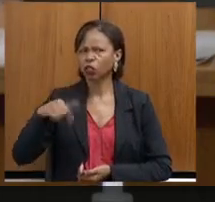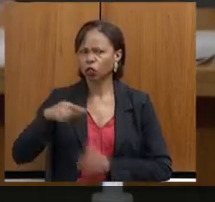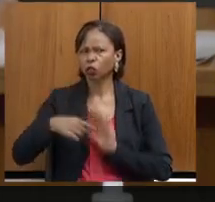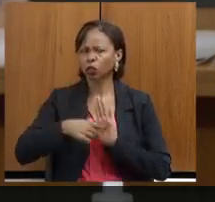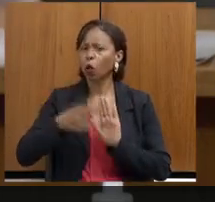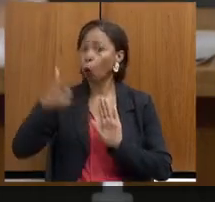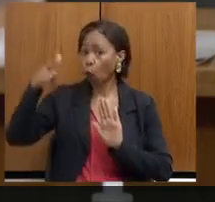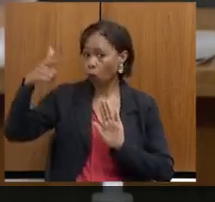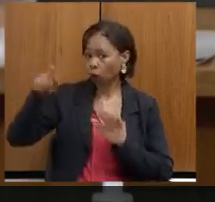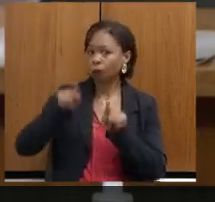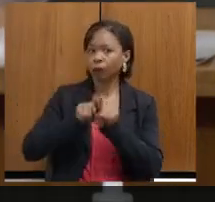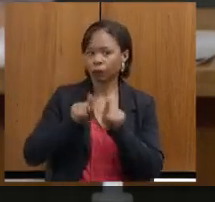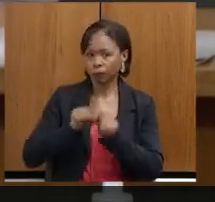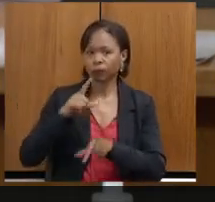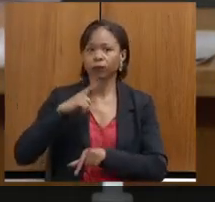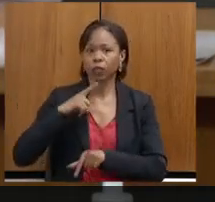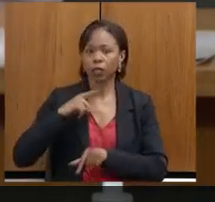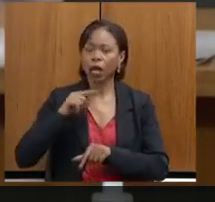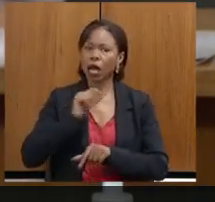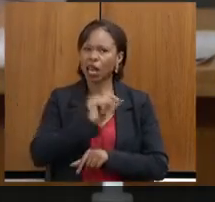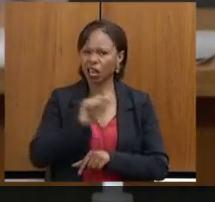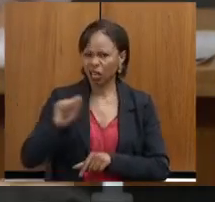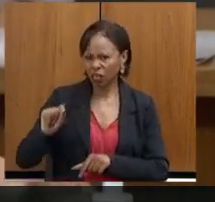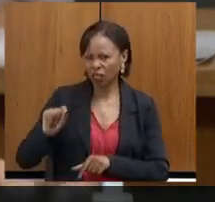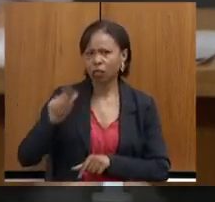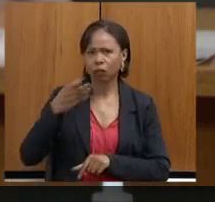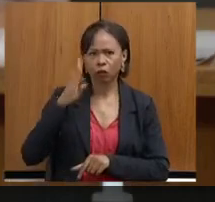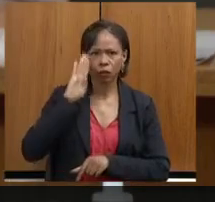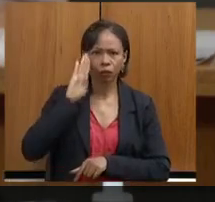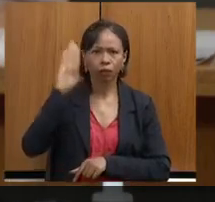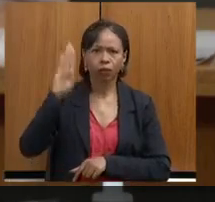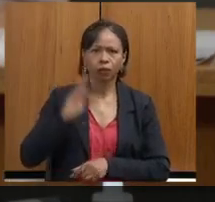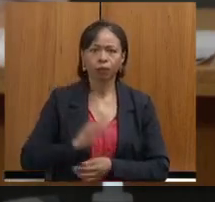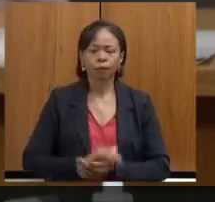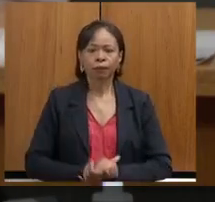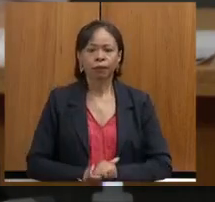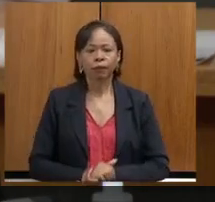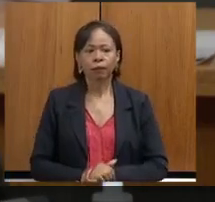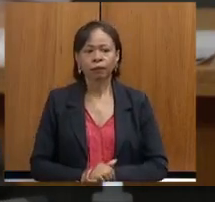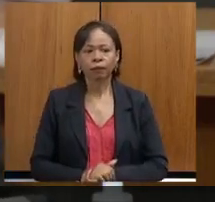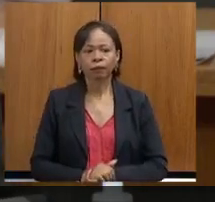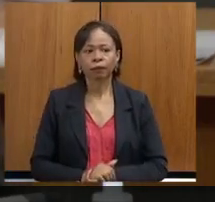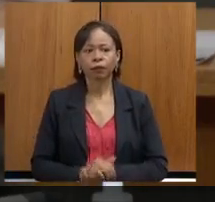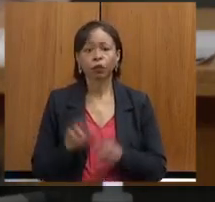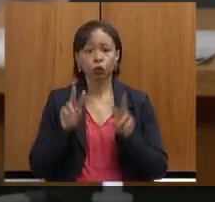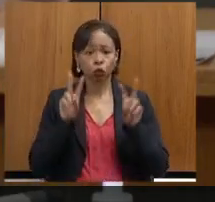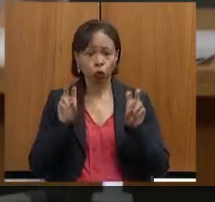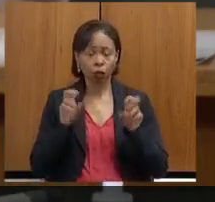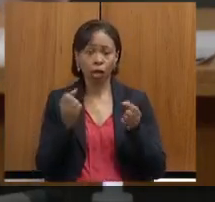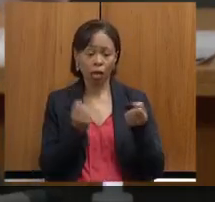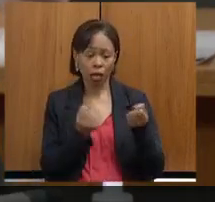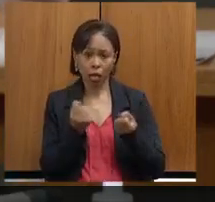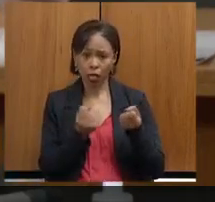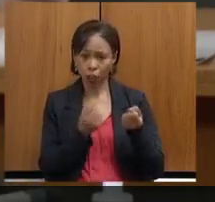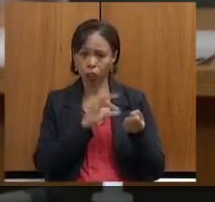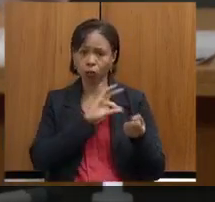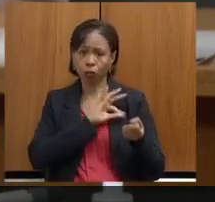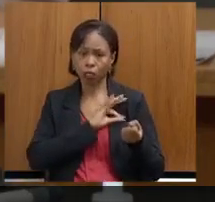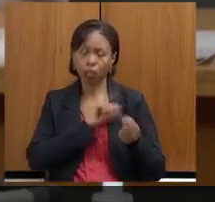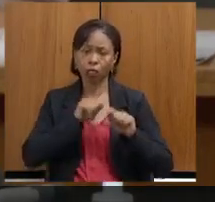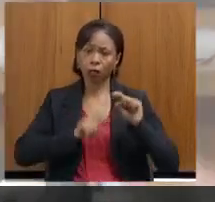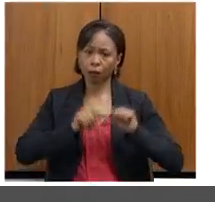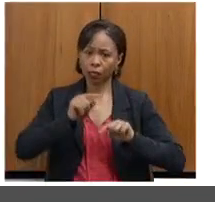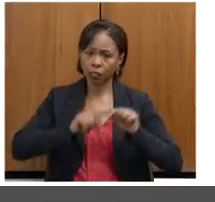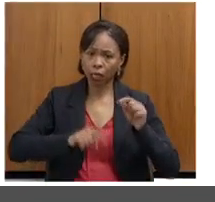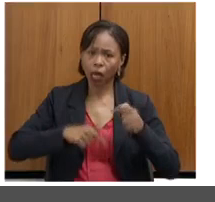outras também suas principais pode passar em relação à viaturas e armamentos equipamentos